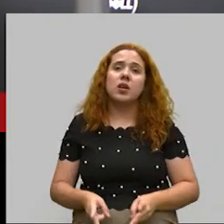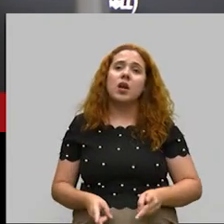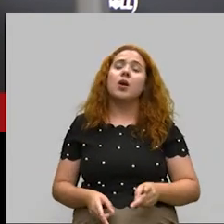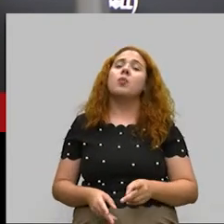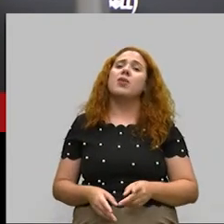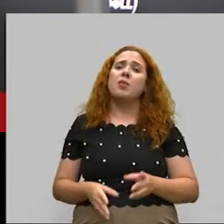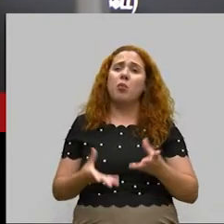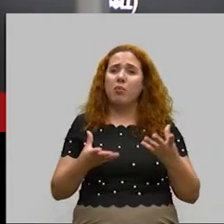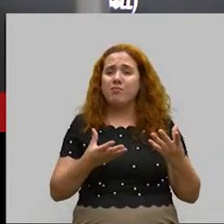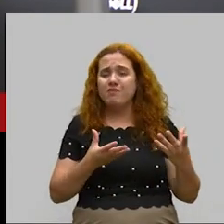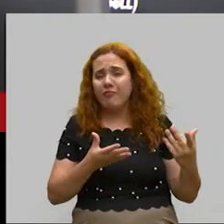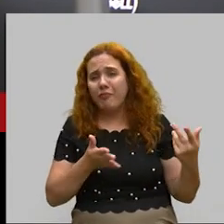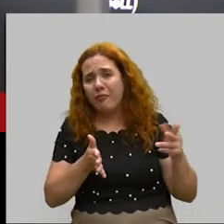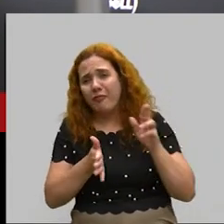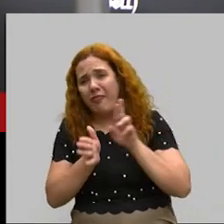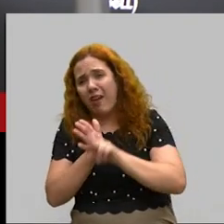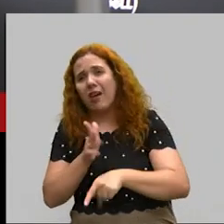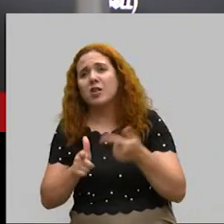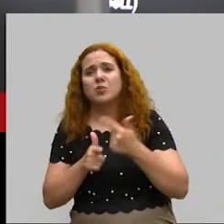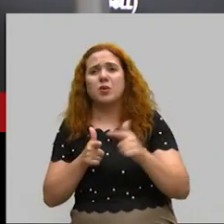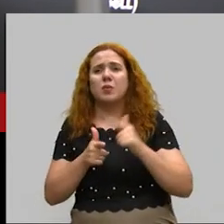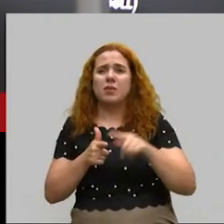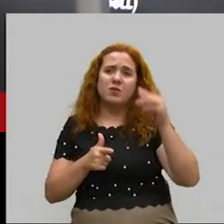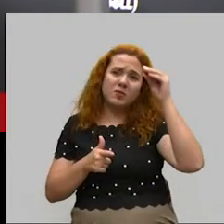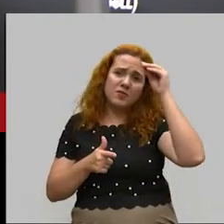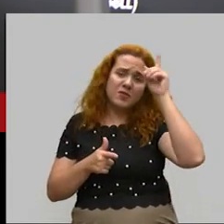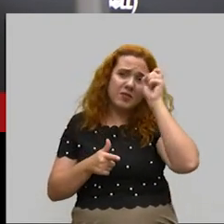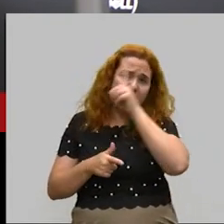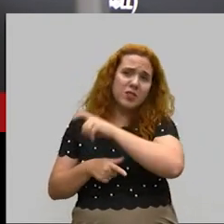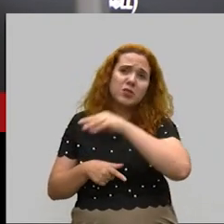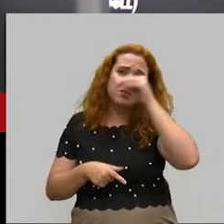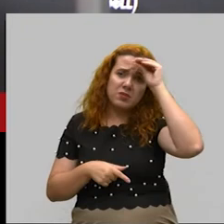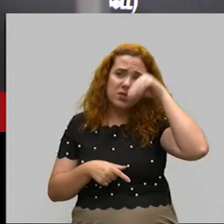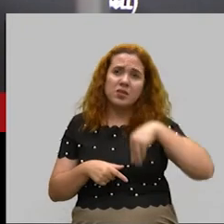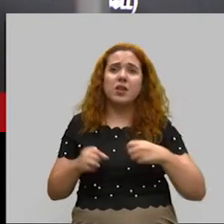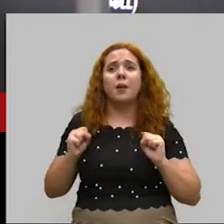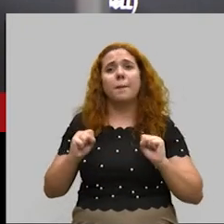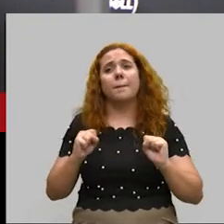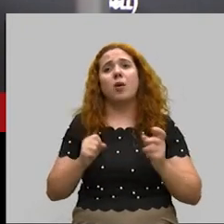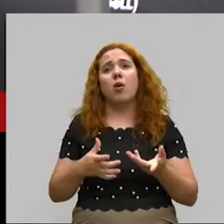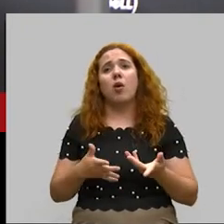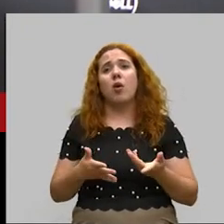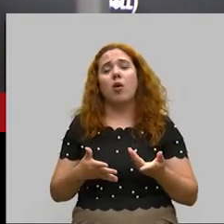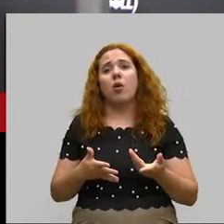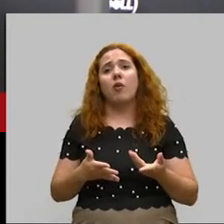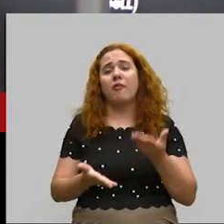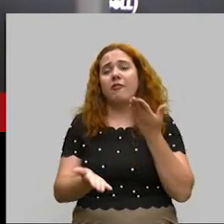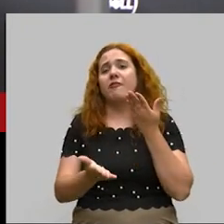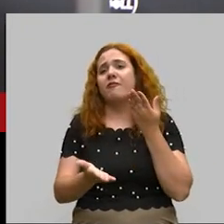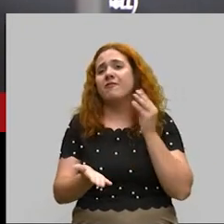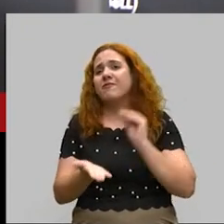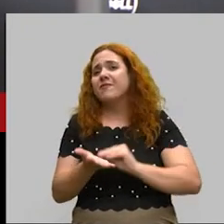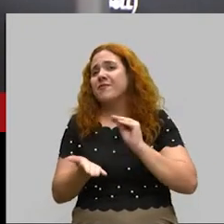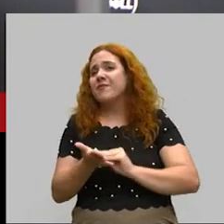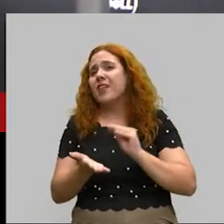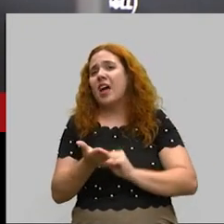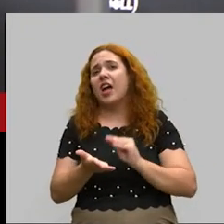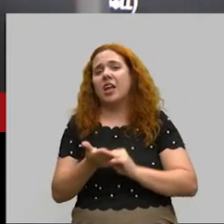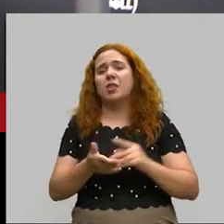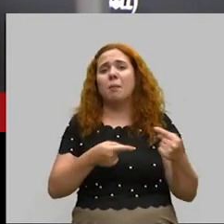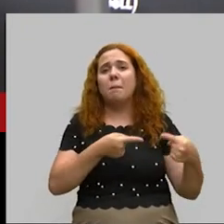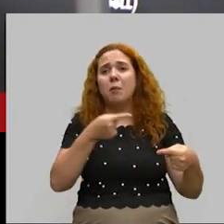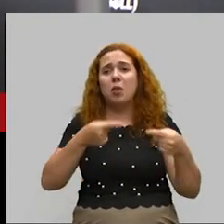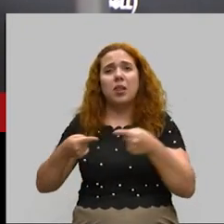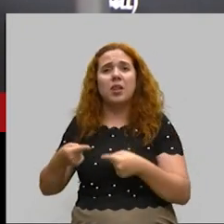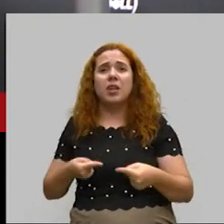dificuldade a gente enfrenta né muitos desafios né seja ela pelas falta de política de garantia seja ela